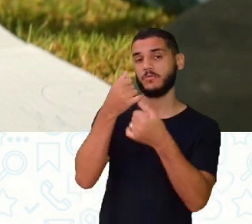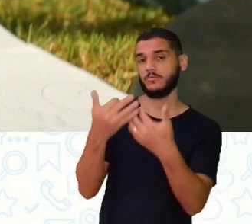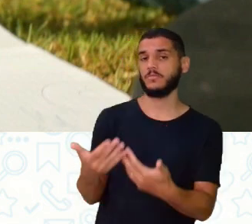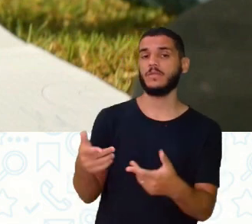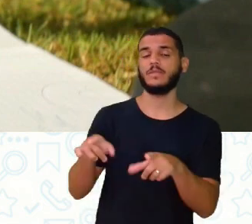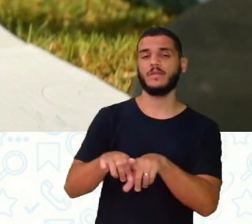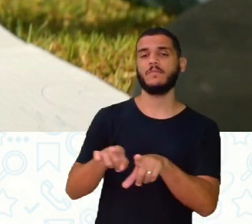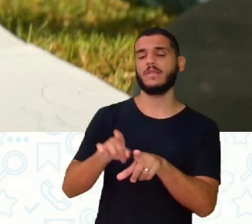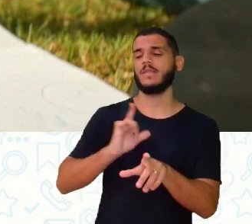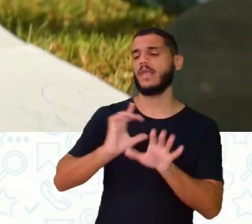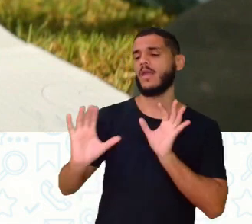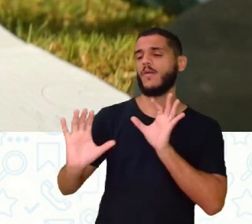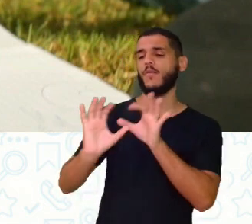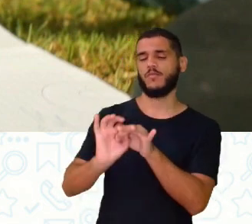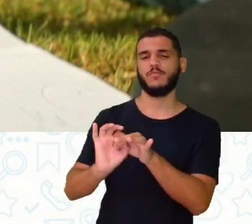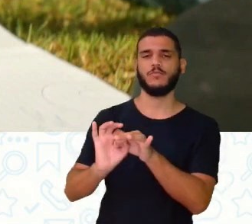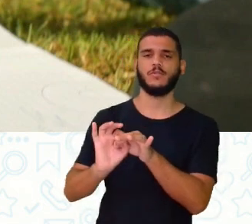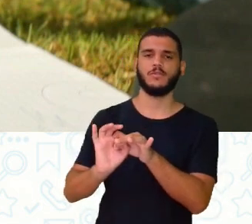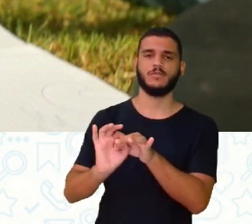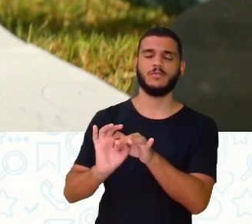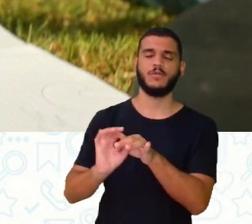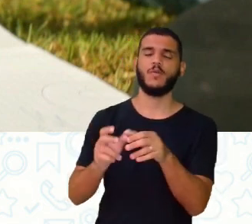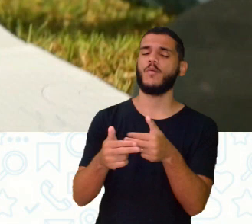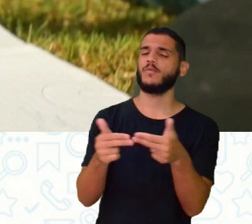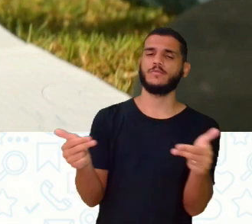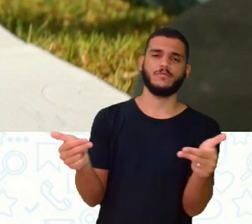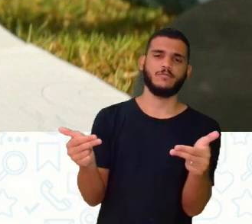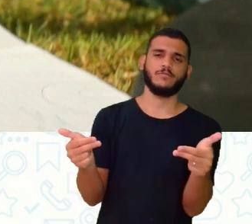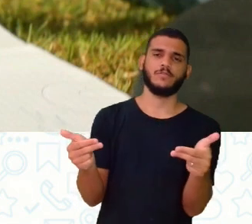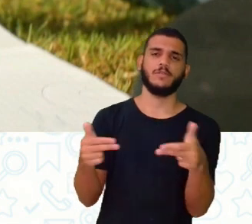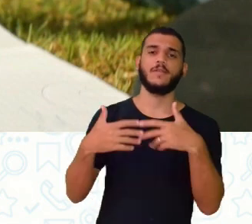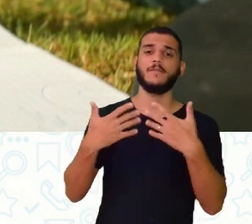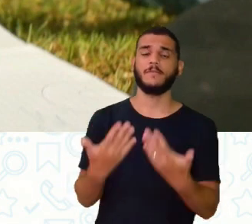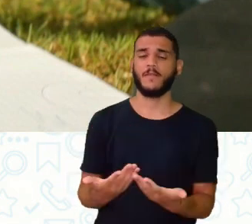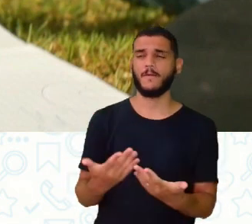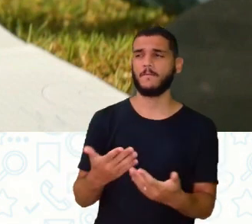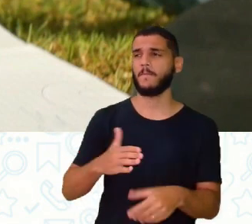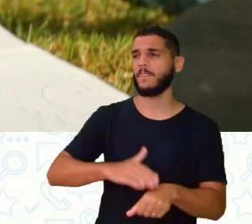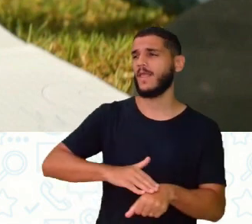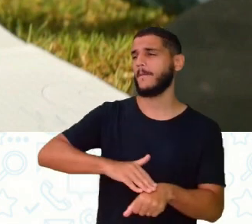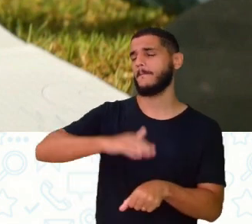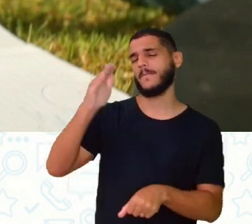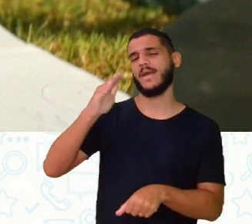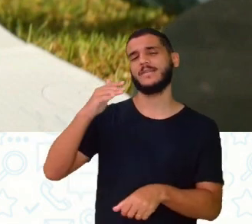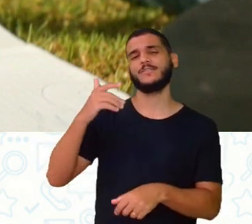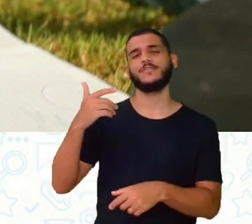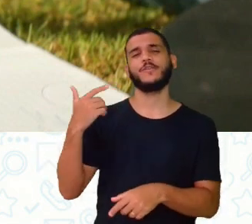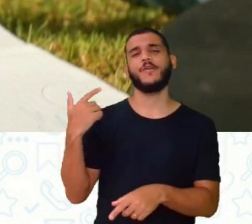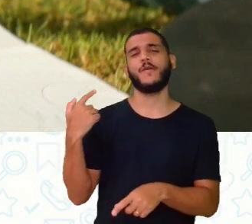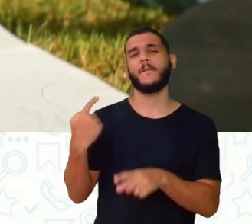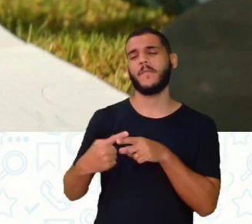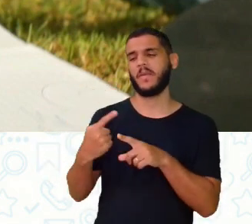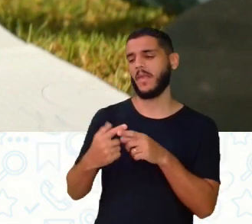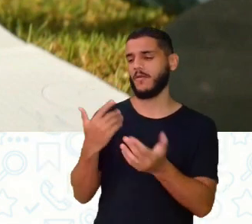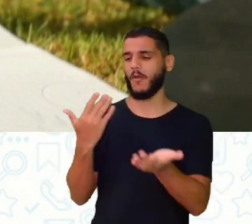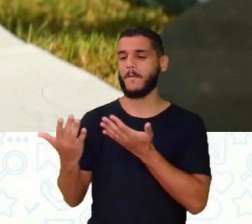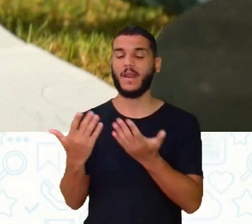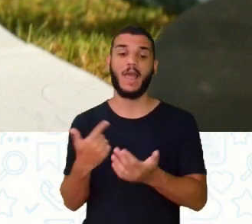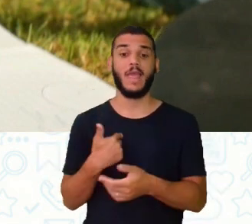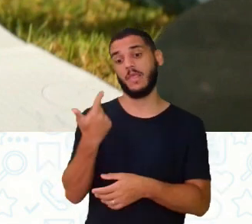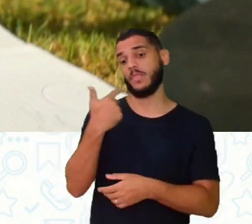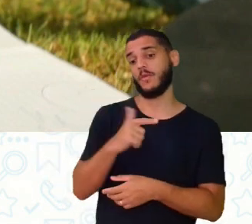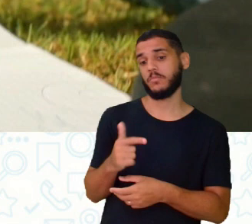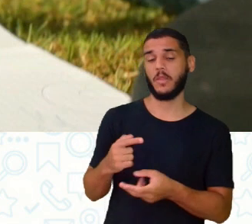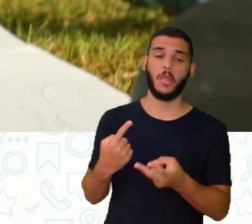mais comunhão, ele estava unido com as coisas, muito mais do que ele comparava. Ah, eu não tenho isso,